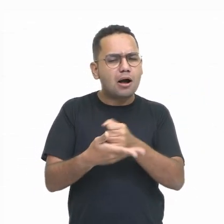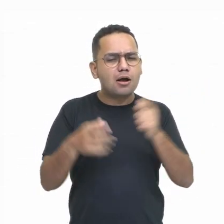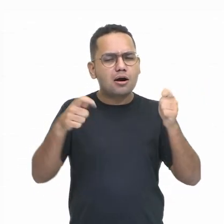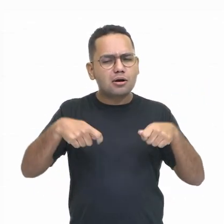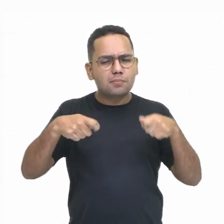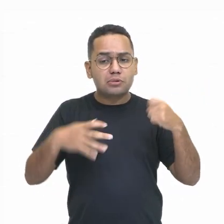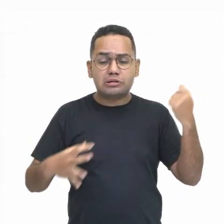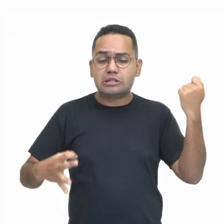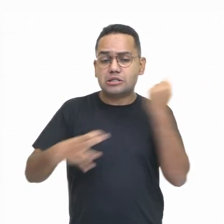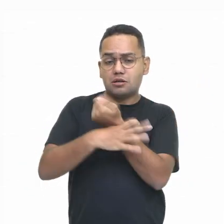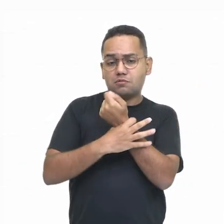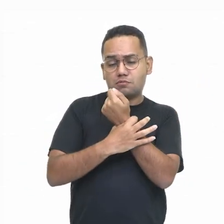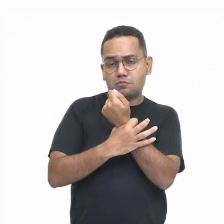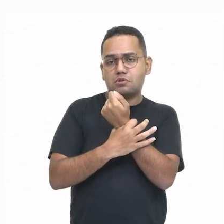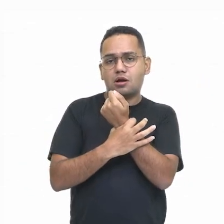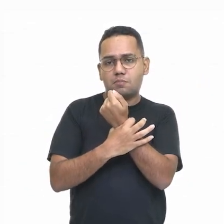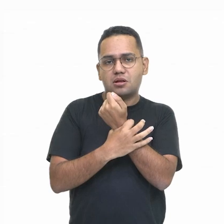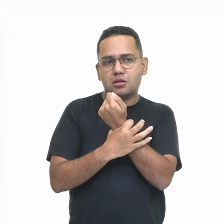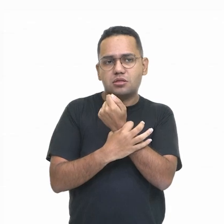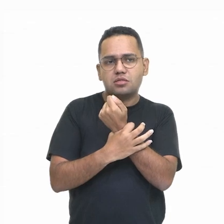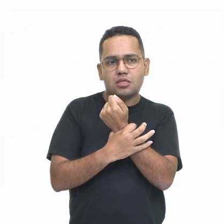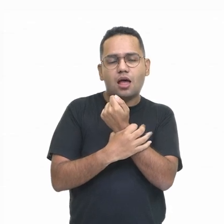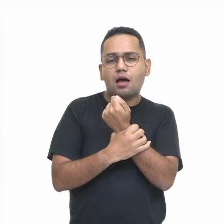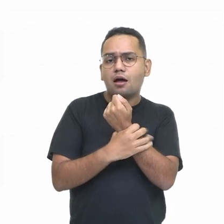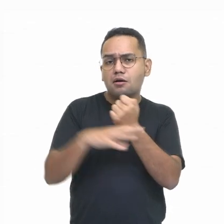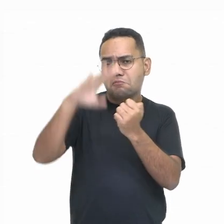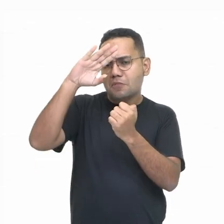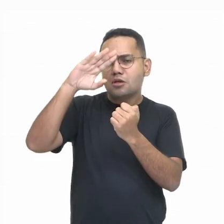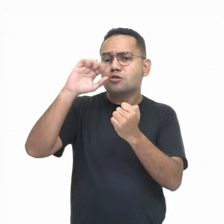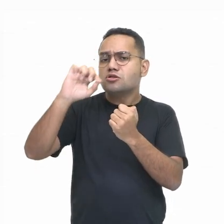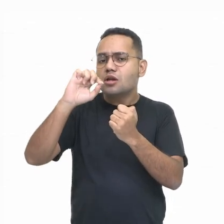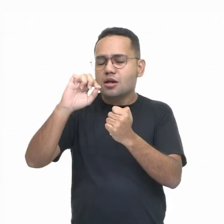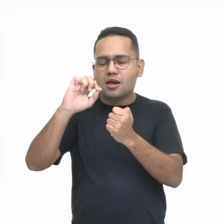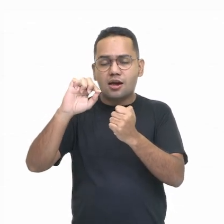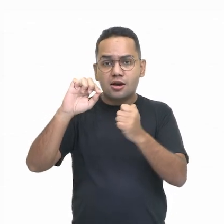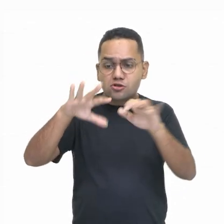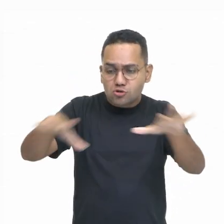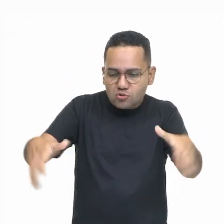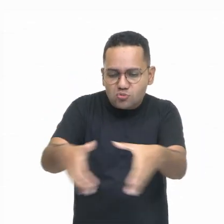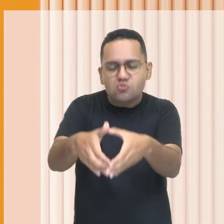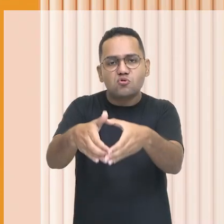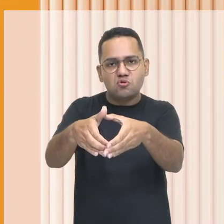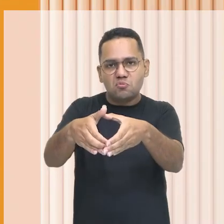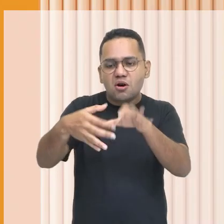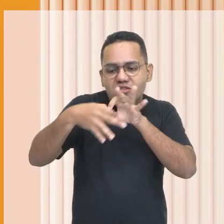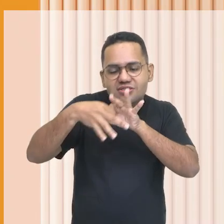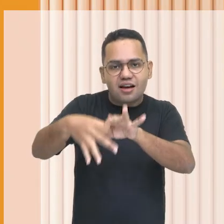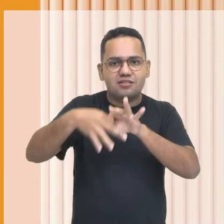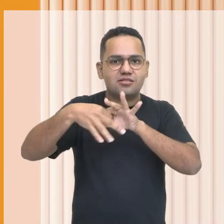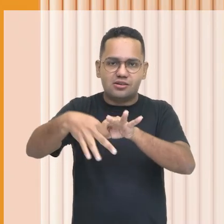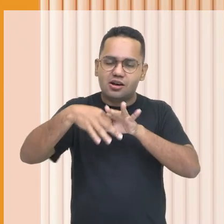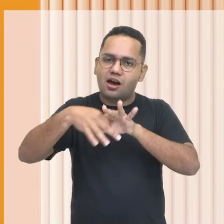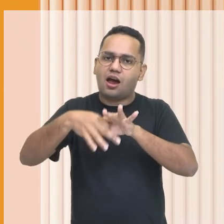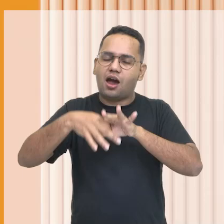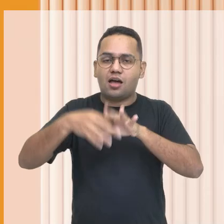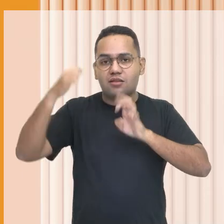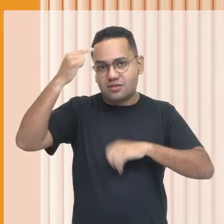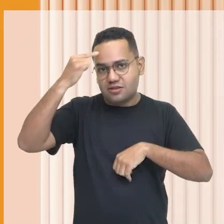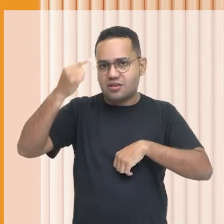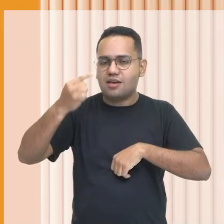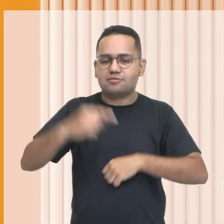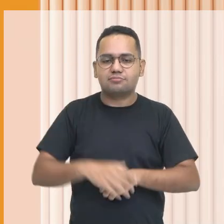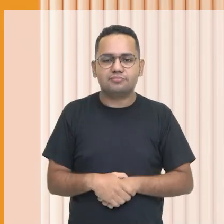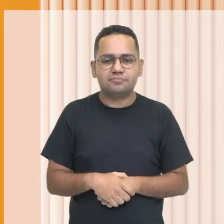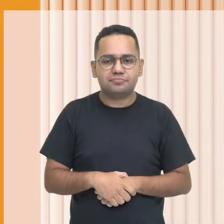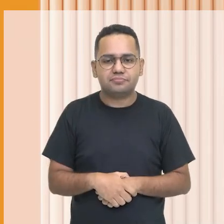a lealdade dos grupos sociais, ou seja, político fulano de tal vai conceder